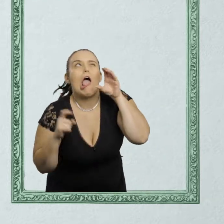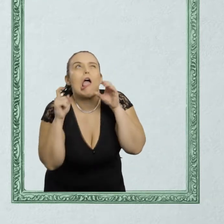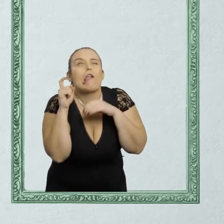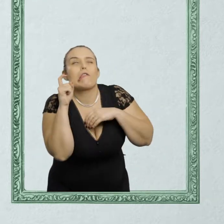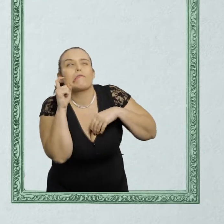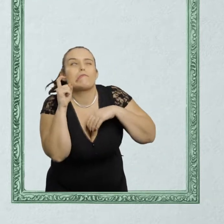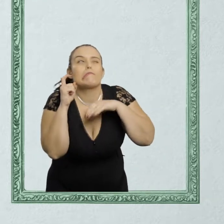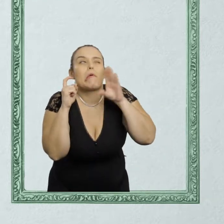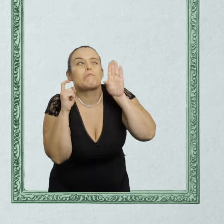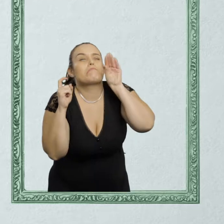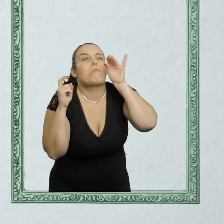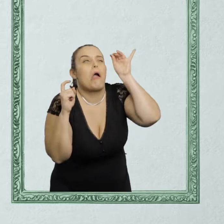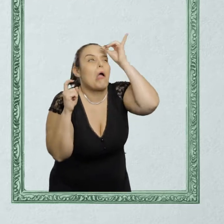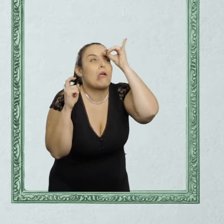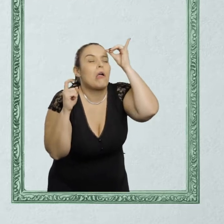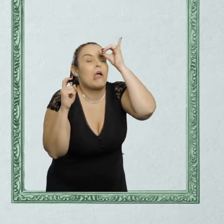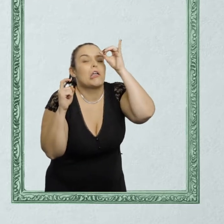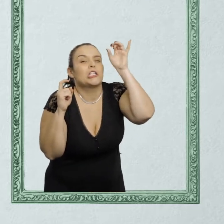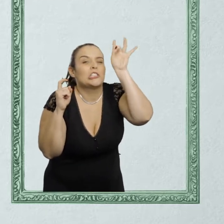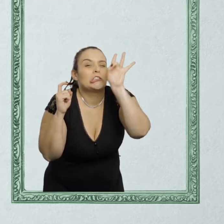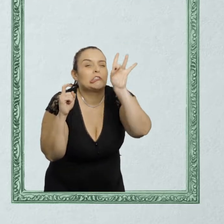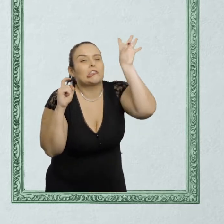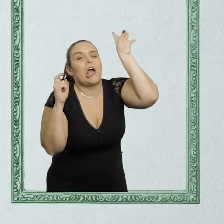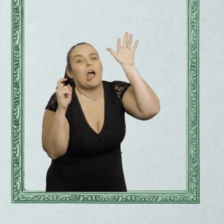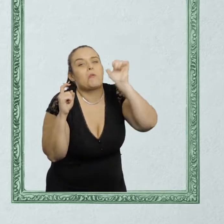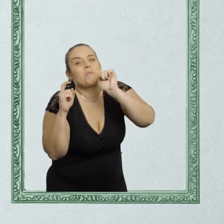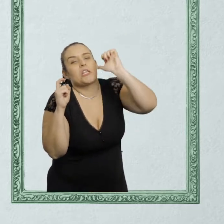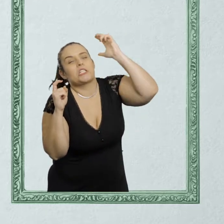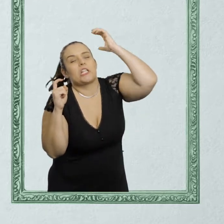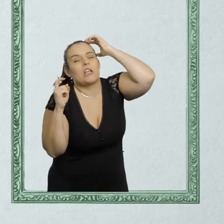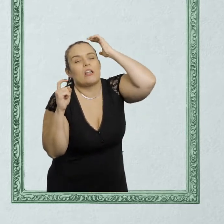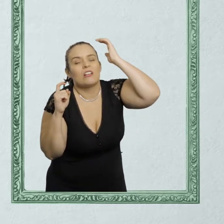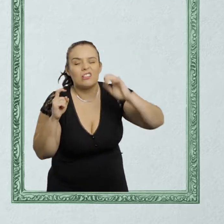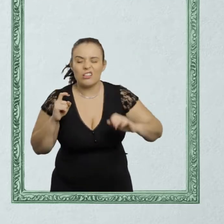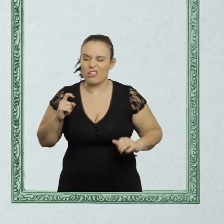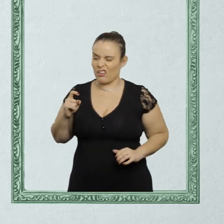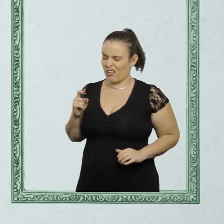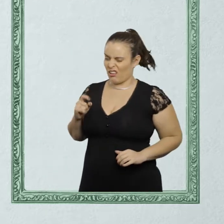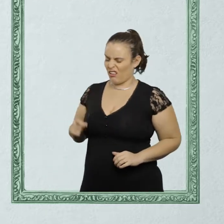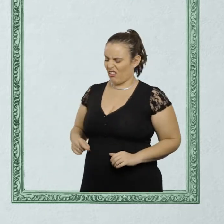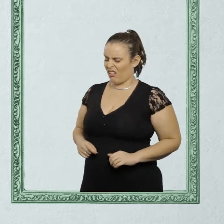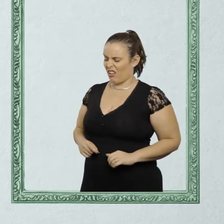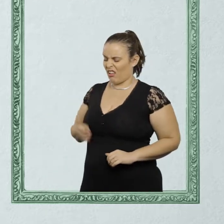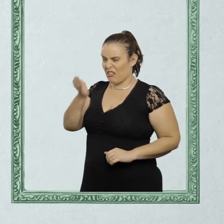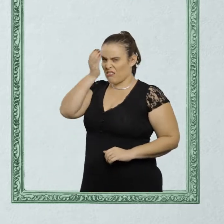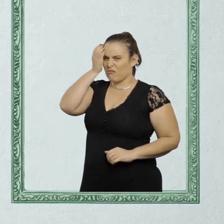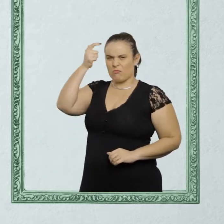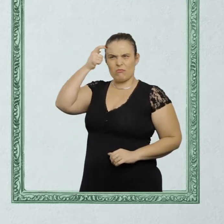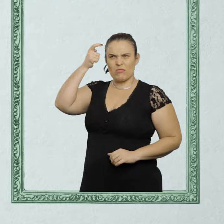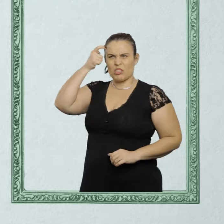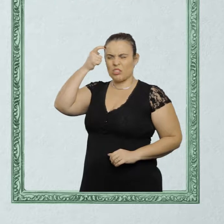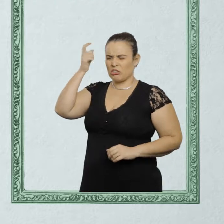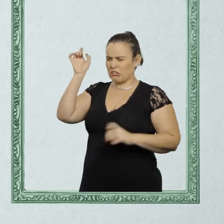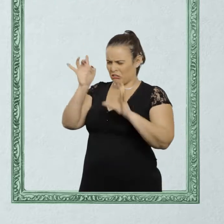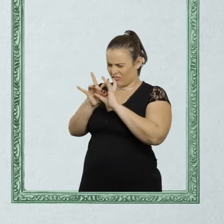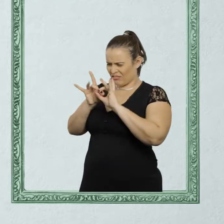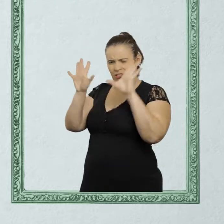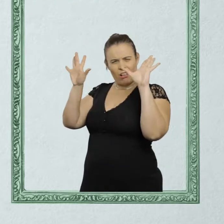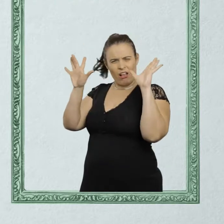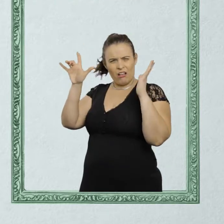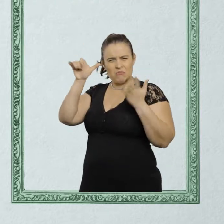indiazinha! Os piratas perguntaram: Soltar a princesa Tigrinha? Peter